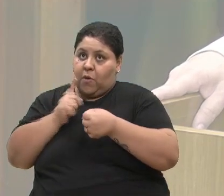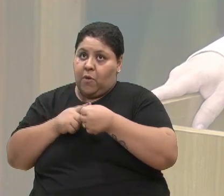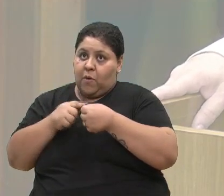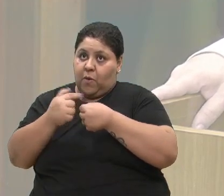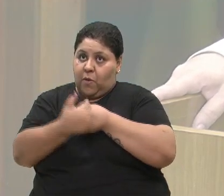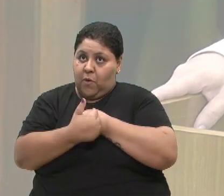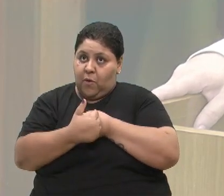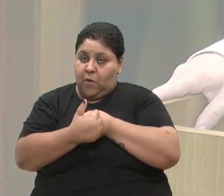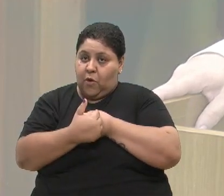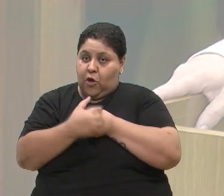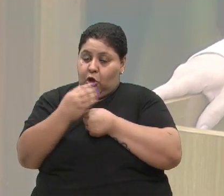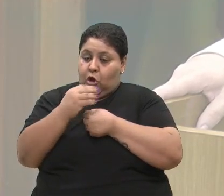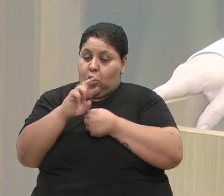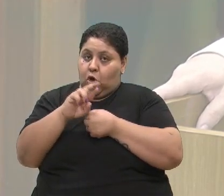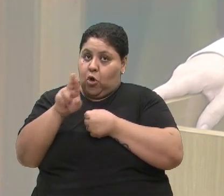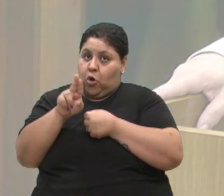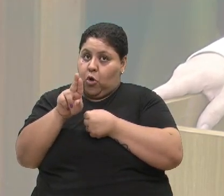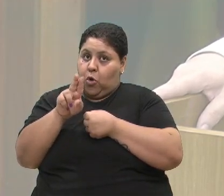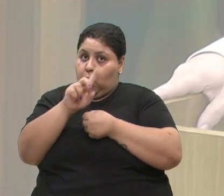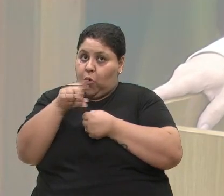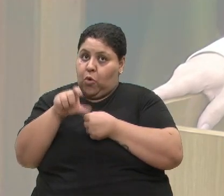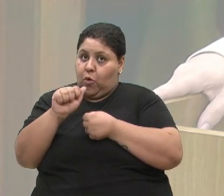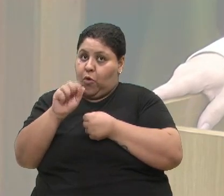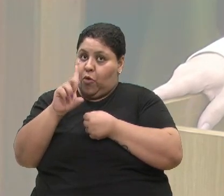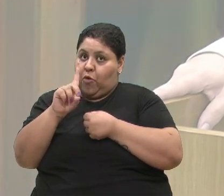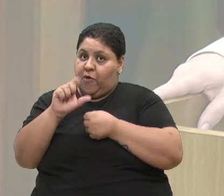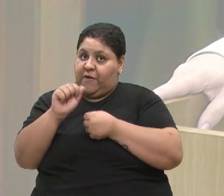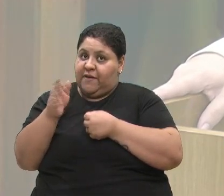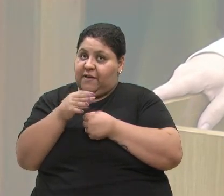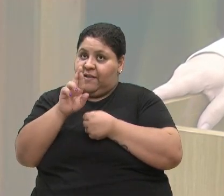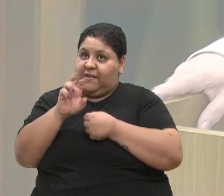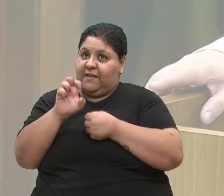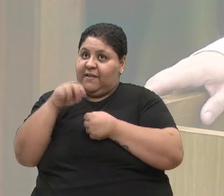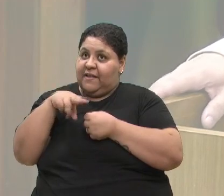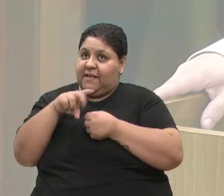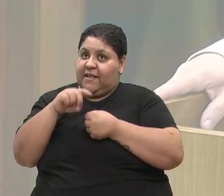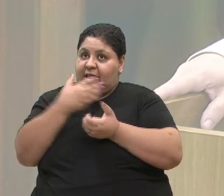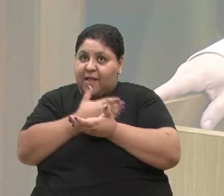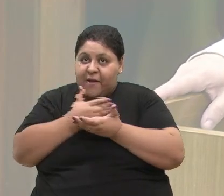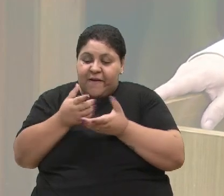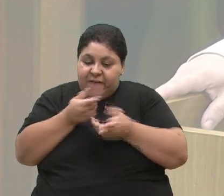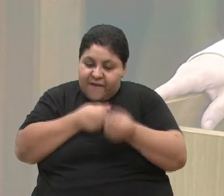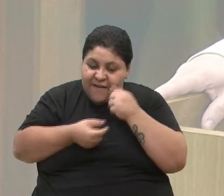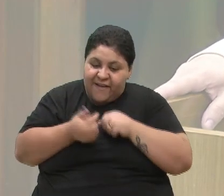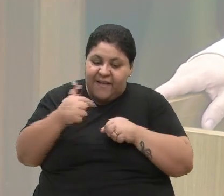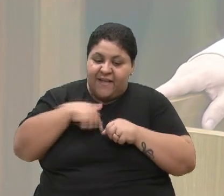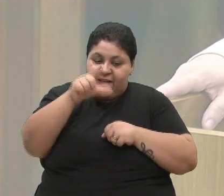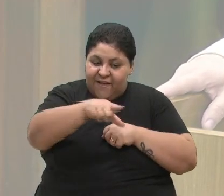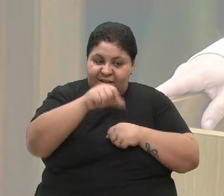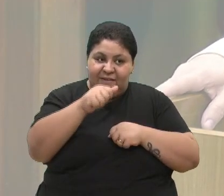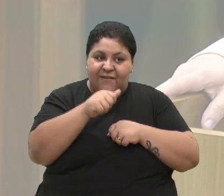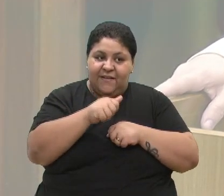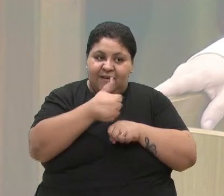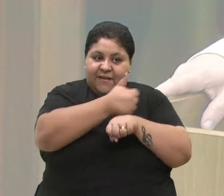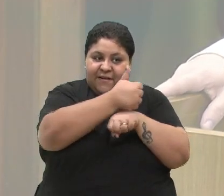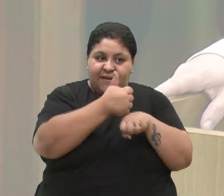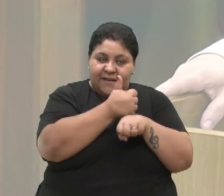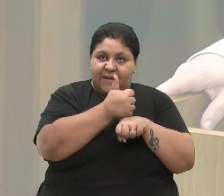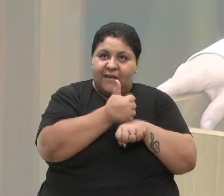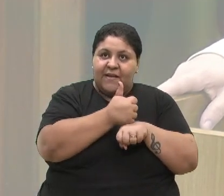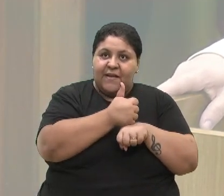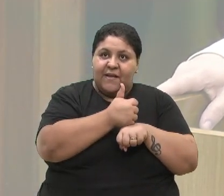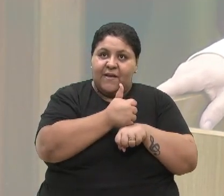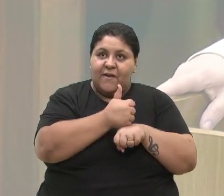da renda. E ali nasceu um economista. Foi ali que eu defini a minha profissão, a minha